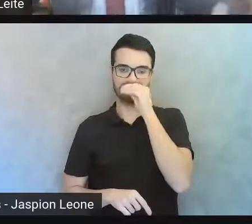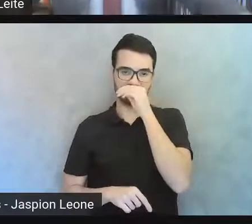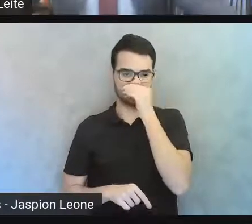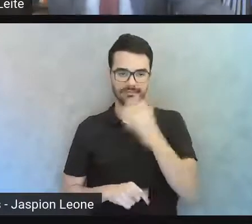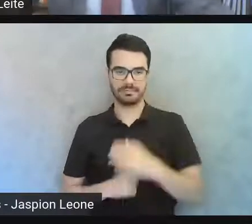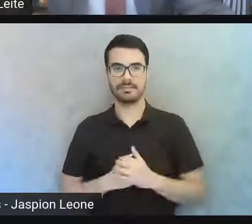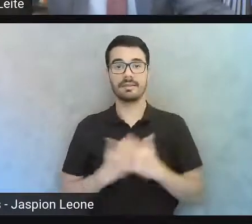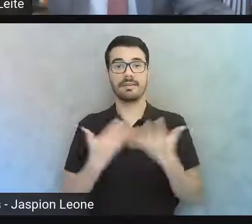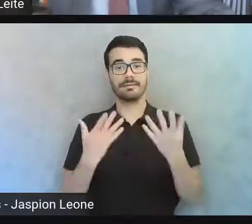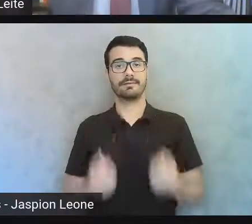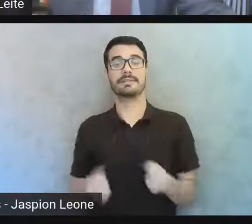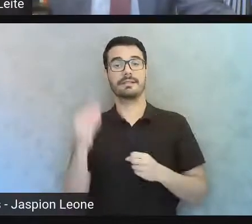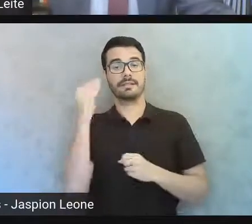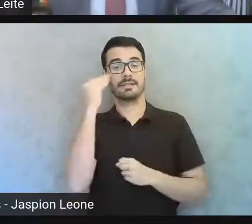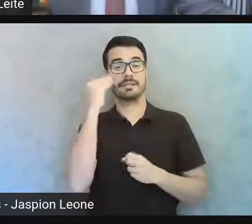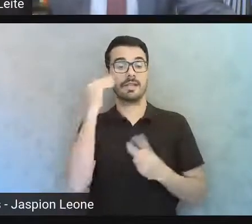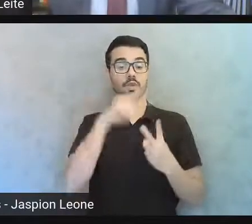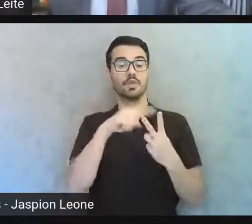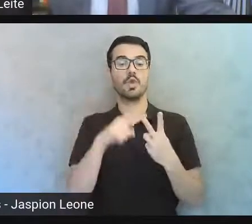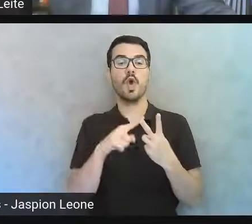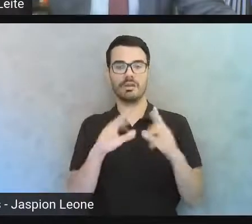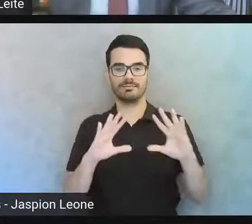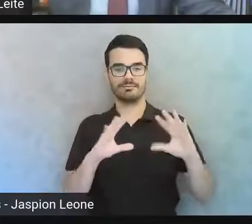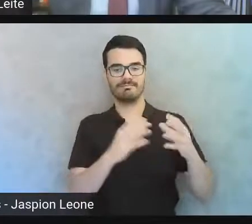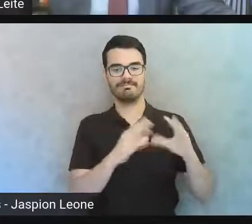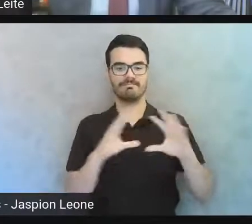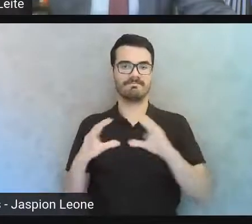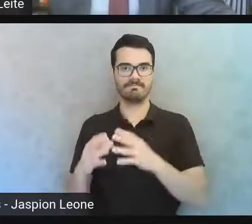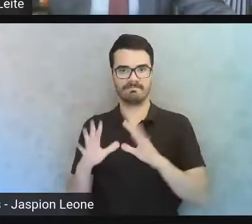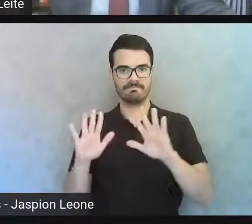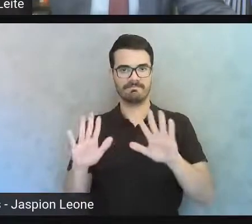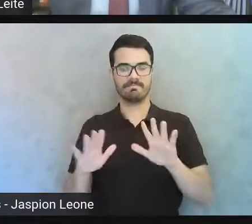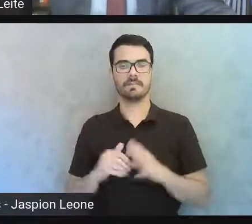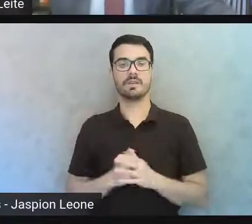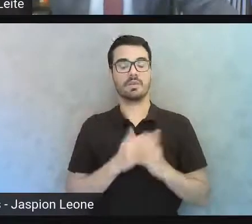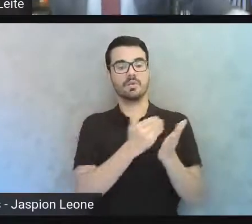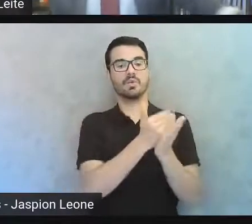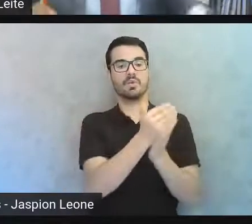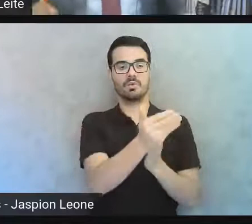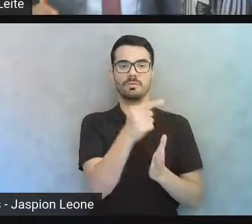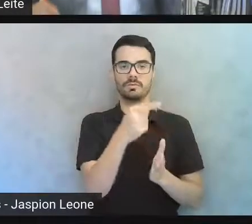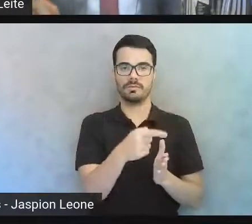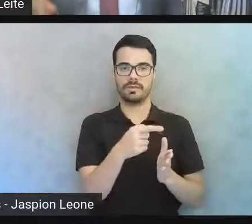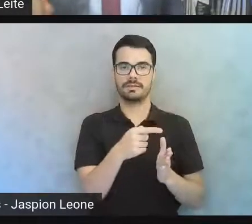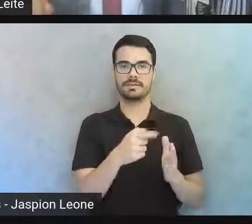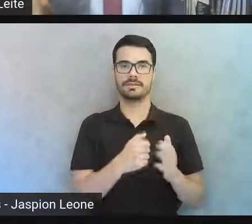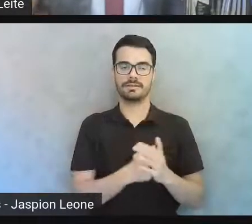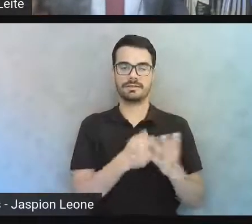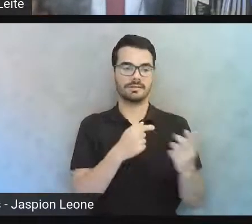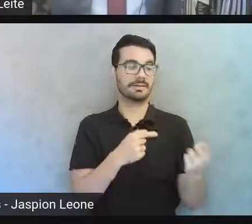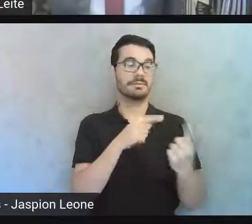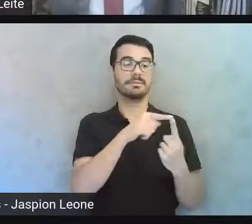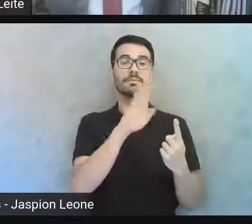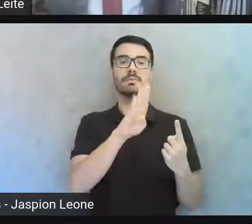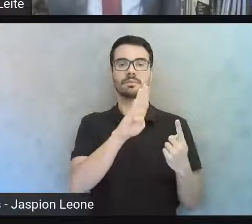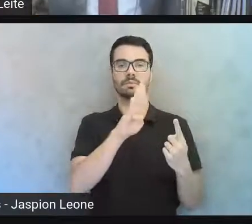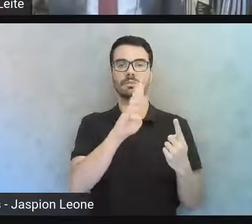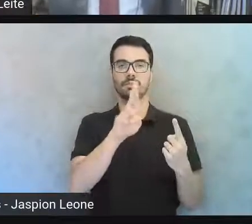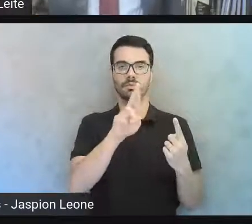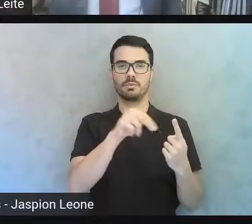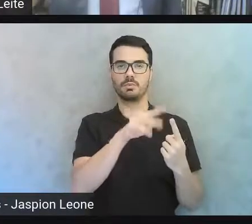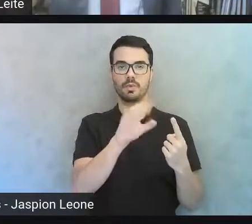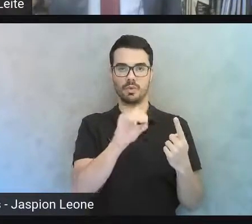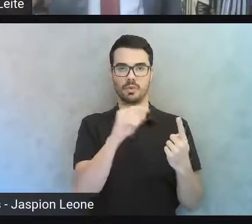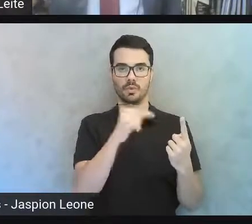Vamos tentar fazer aqui em 2 blocos. Começamos, então, aqui pelo Bruno Reis.